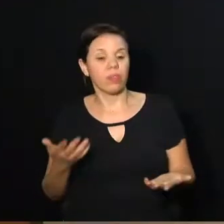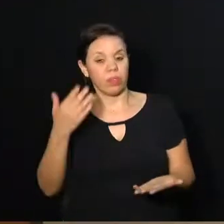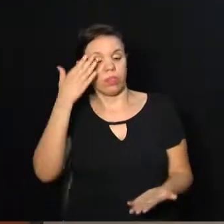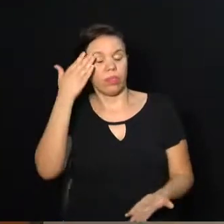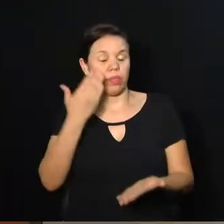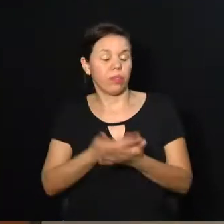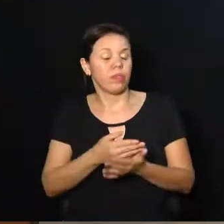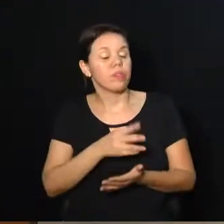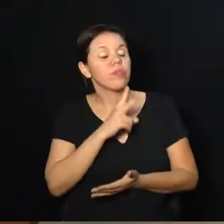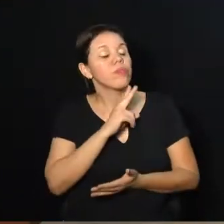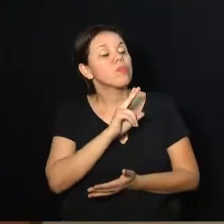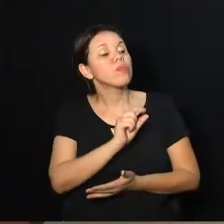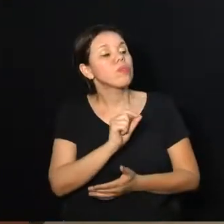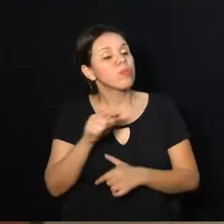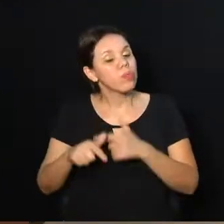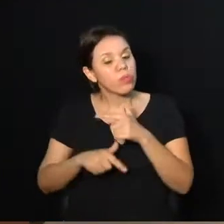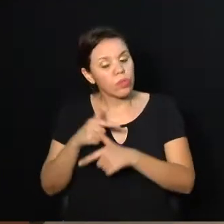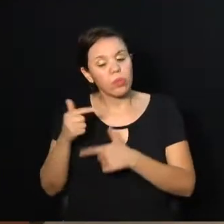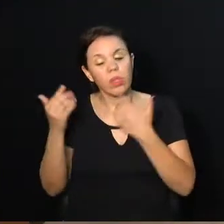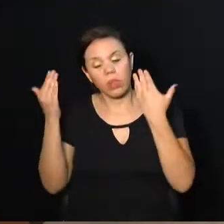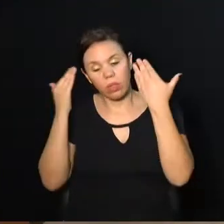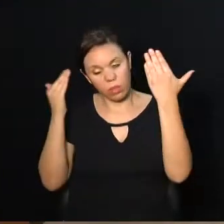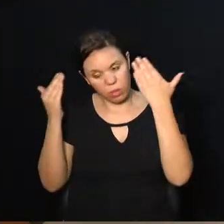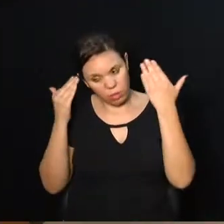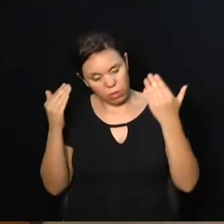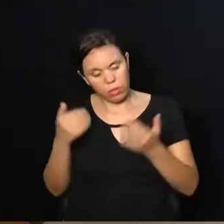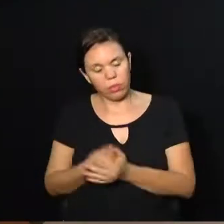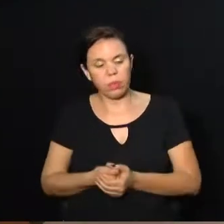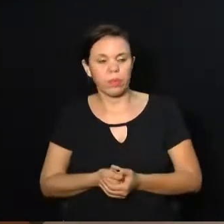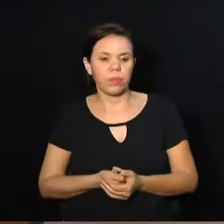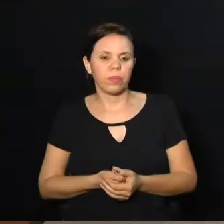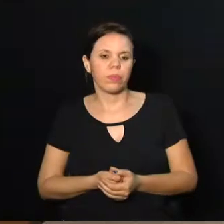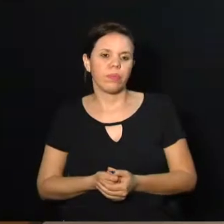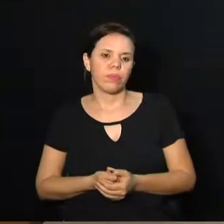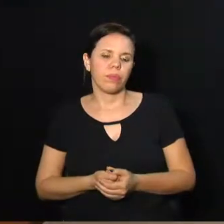Nelson, que é um trabalho terapêutico, né?